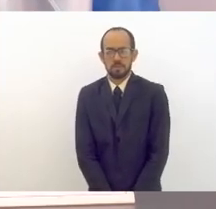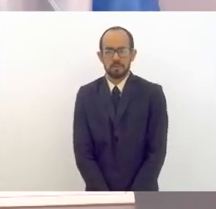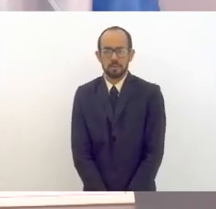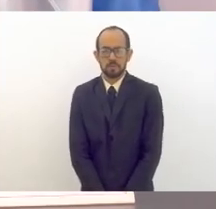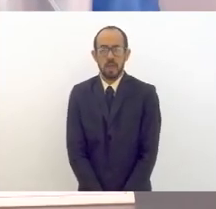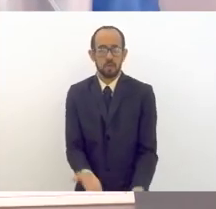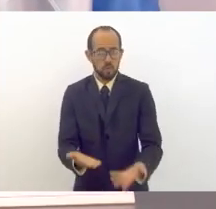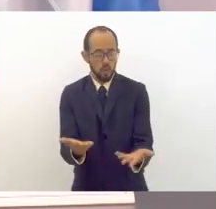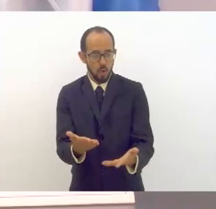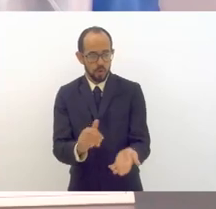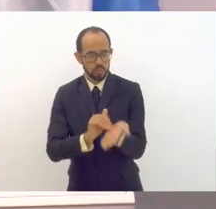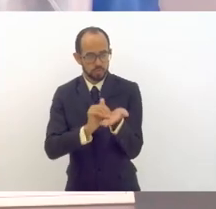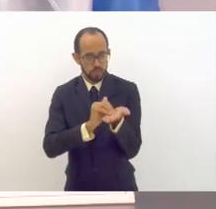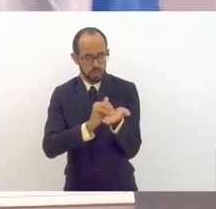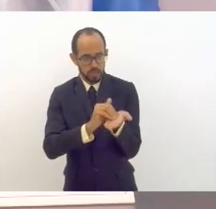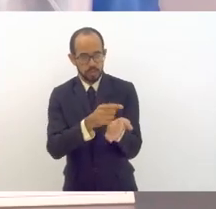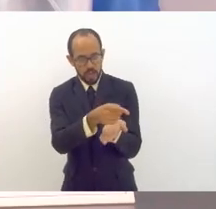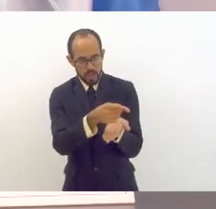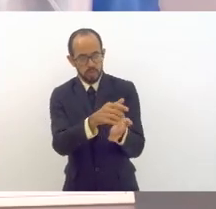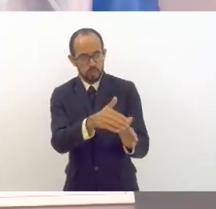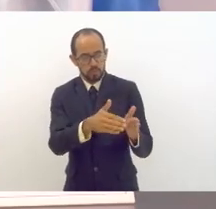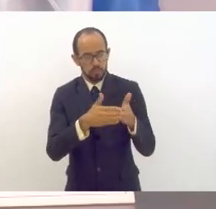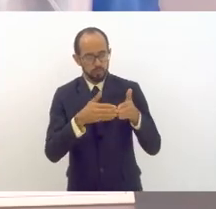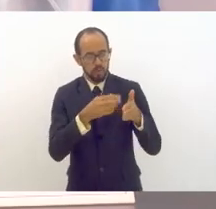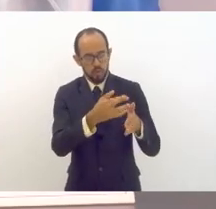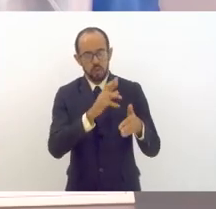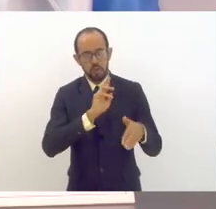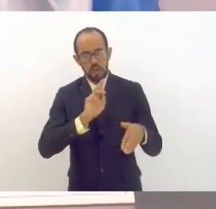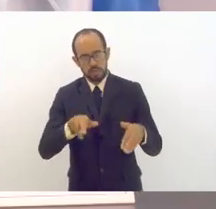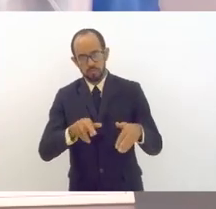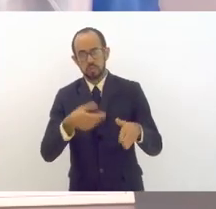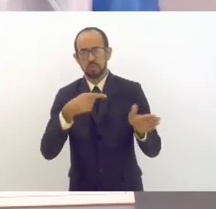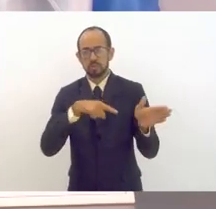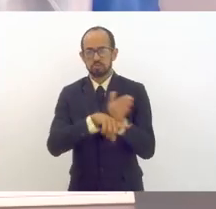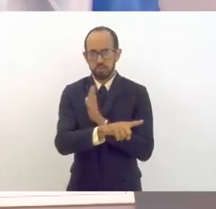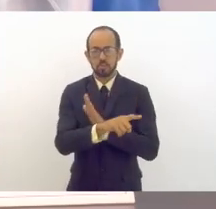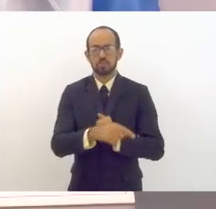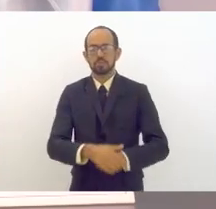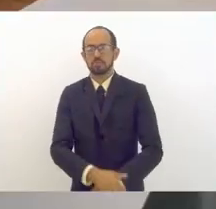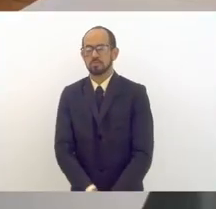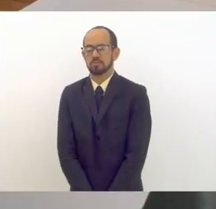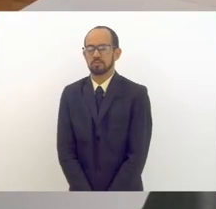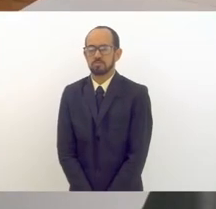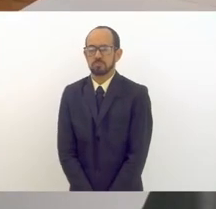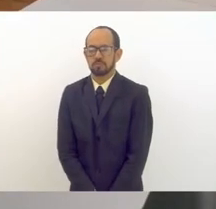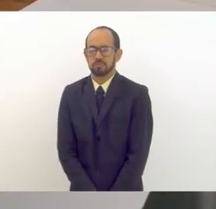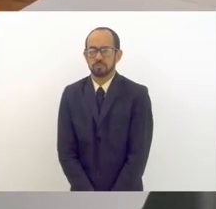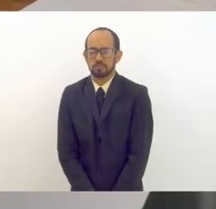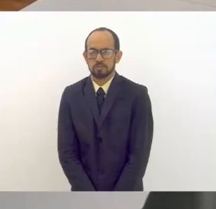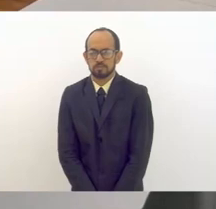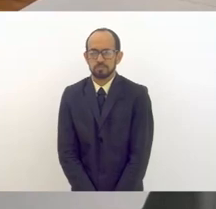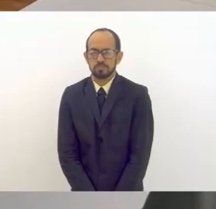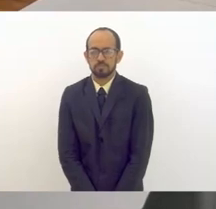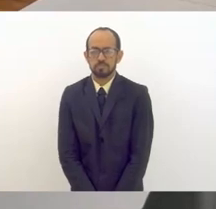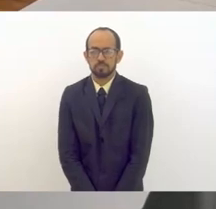devolvo a palavra ao secretário para que possa aí responder ao conjunto de indagações apresentadas aqui pela mesa.